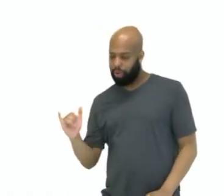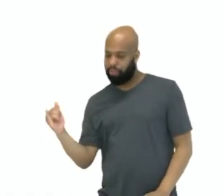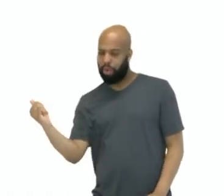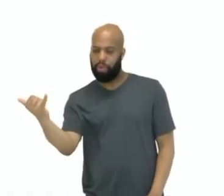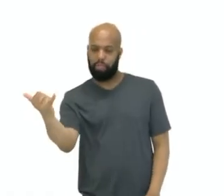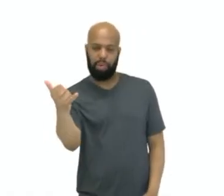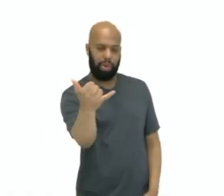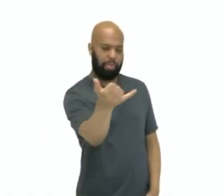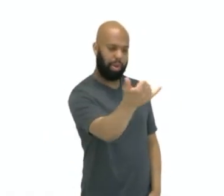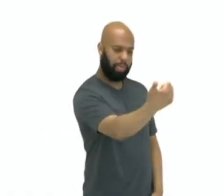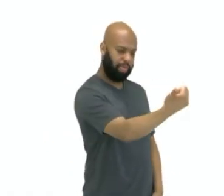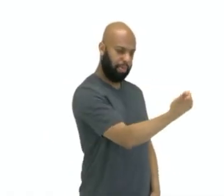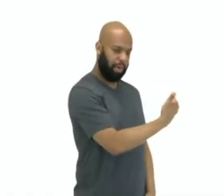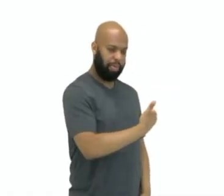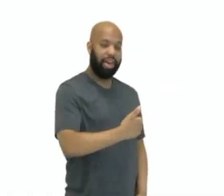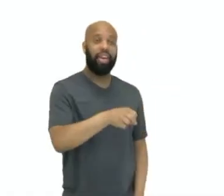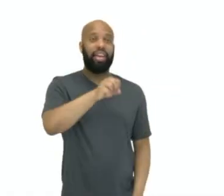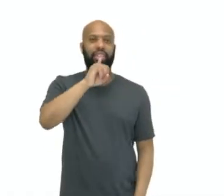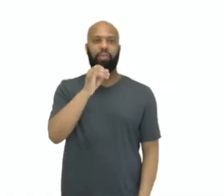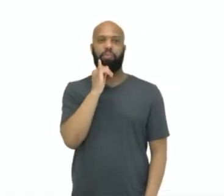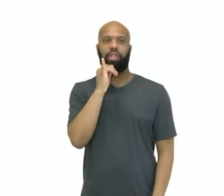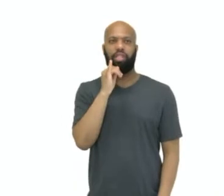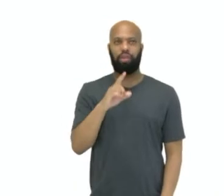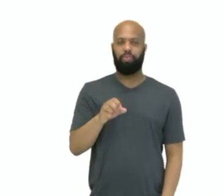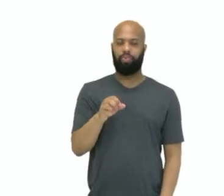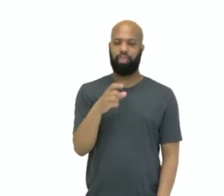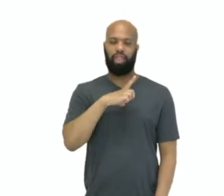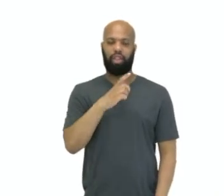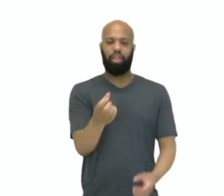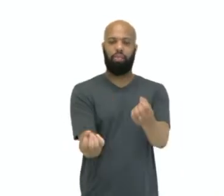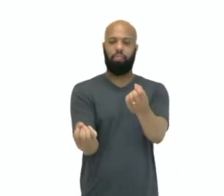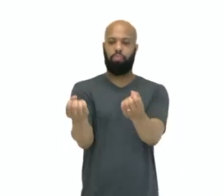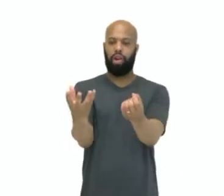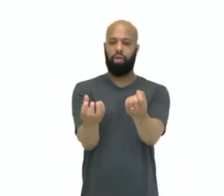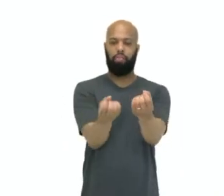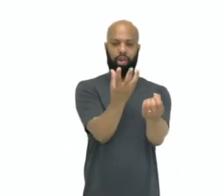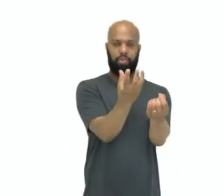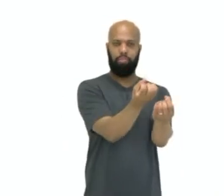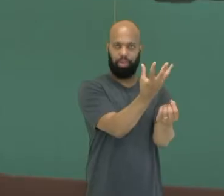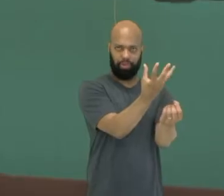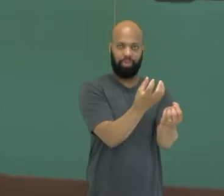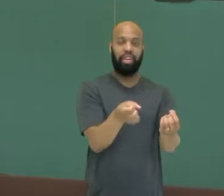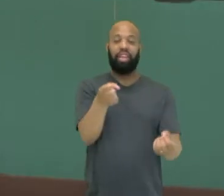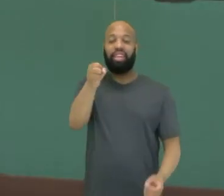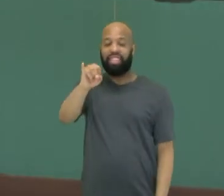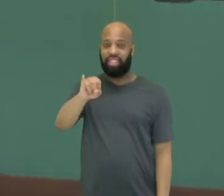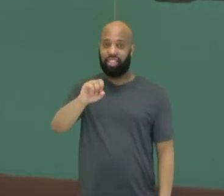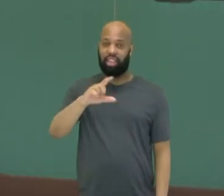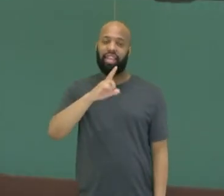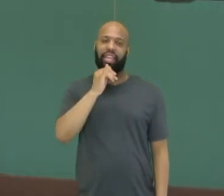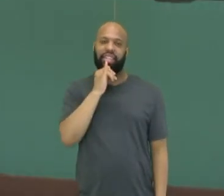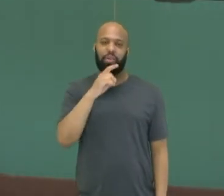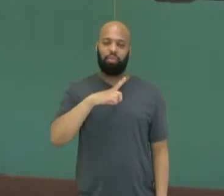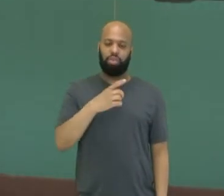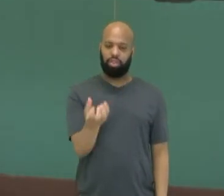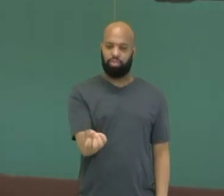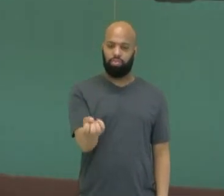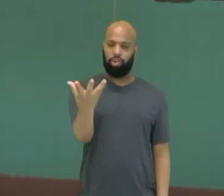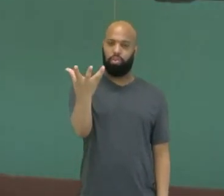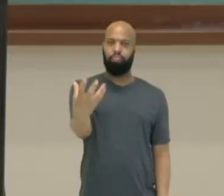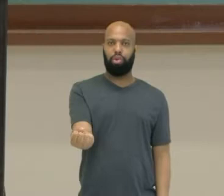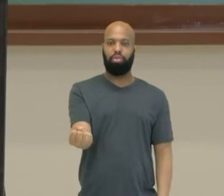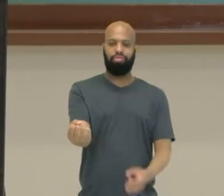ou falhar, ou queimar, todos os demais param. Não acontece isso nas luzinhas de Natal? Quem já não pegou